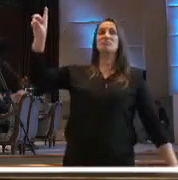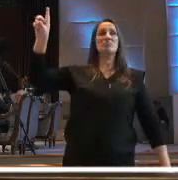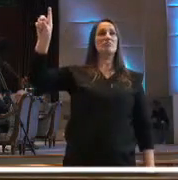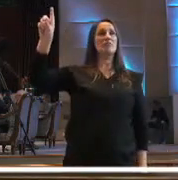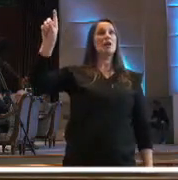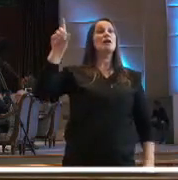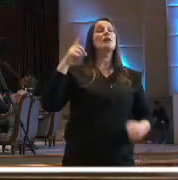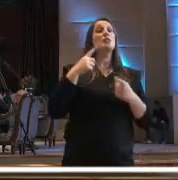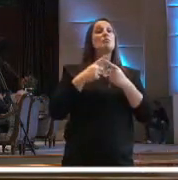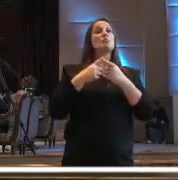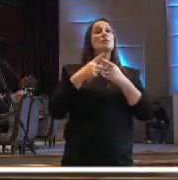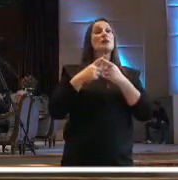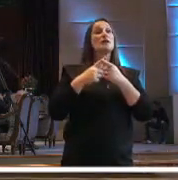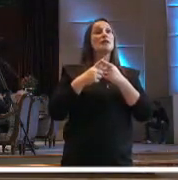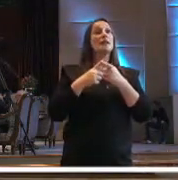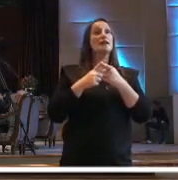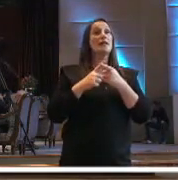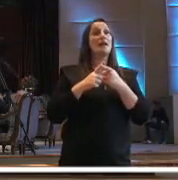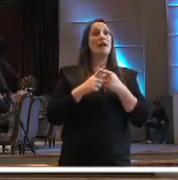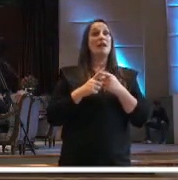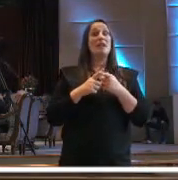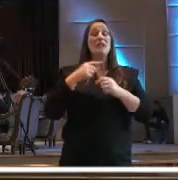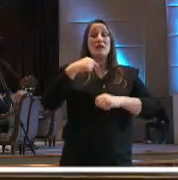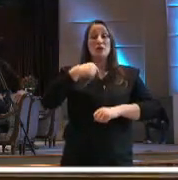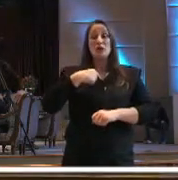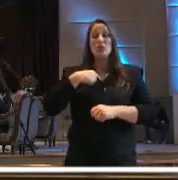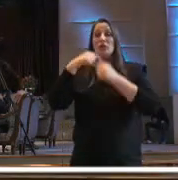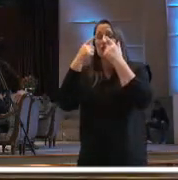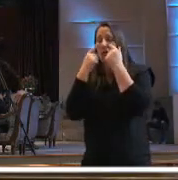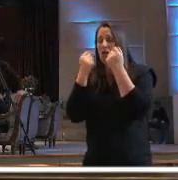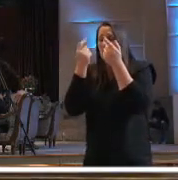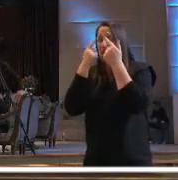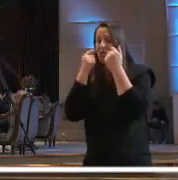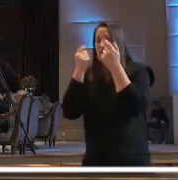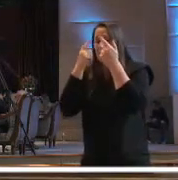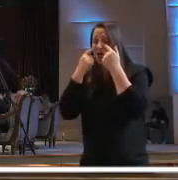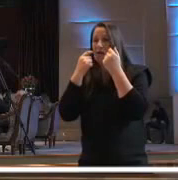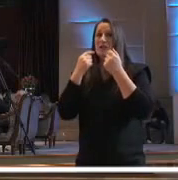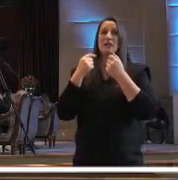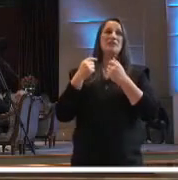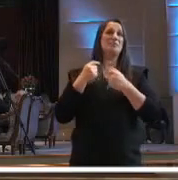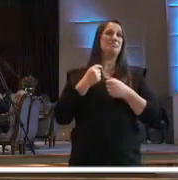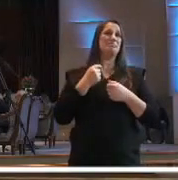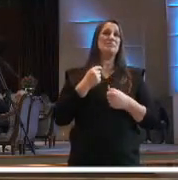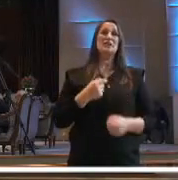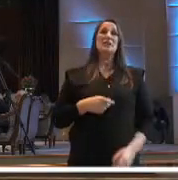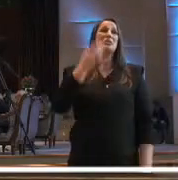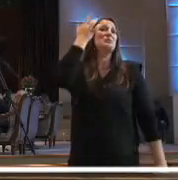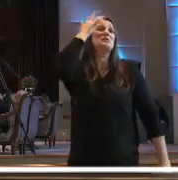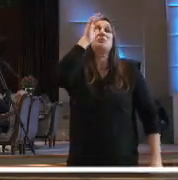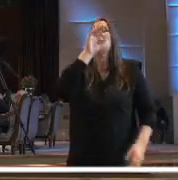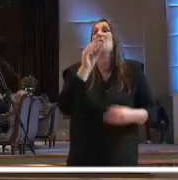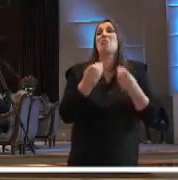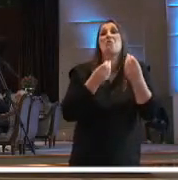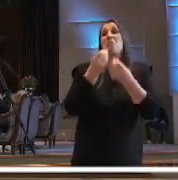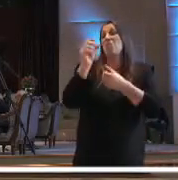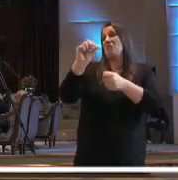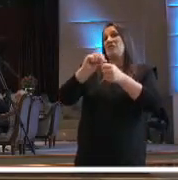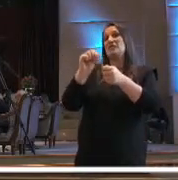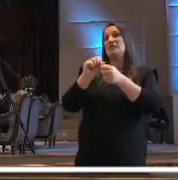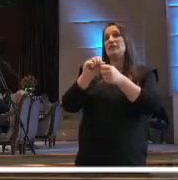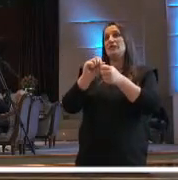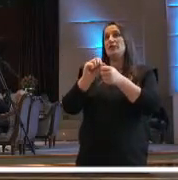Porque naquela manhã, enquanto eu estava chorando, assim desesperado, sem saber o que fazer, tocou